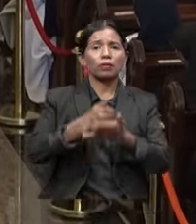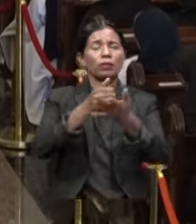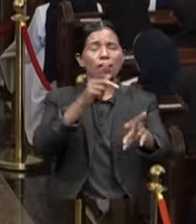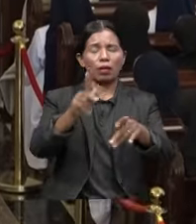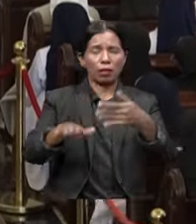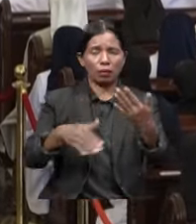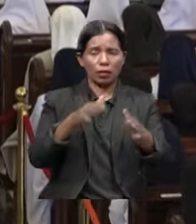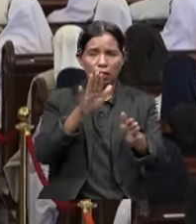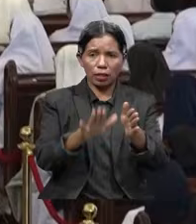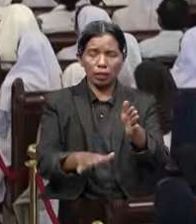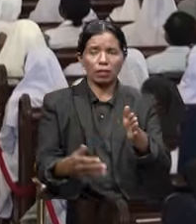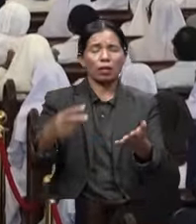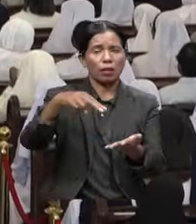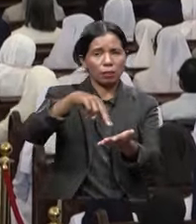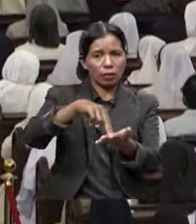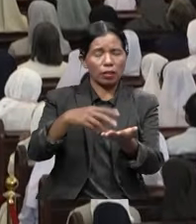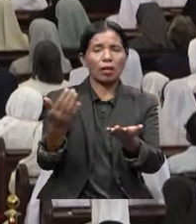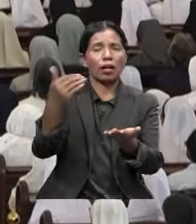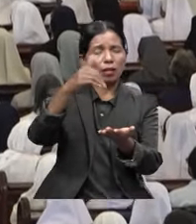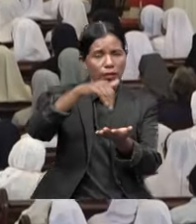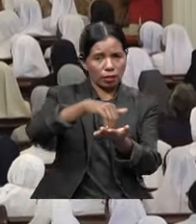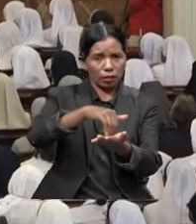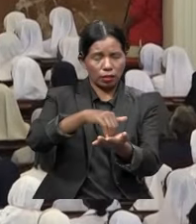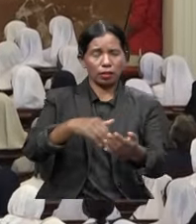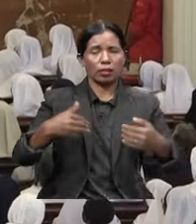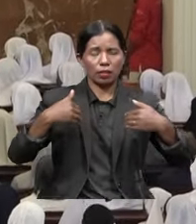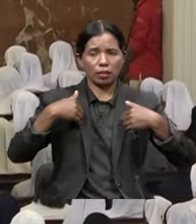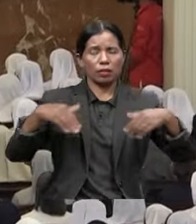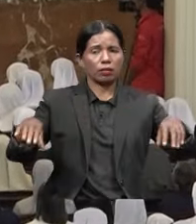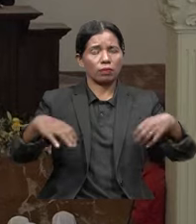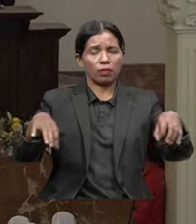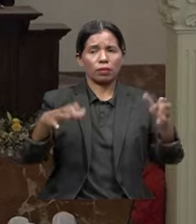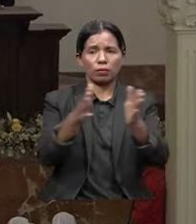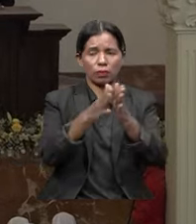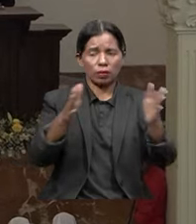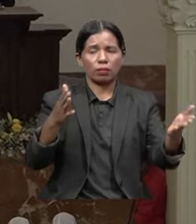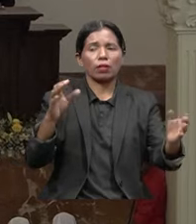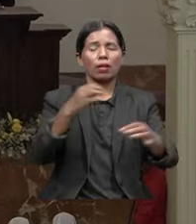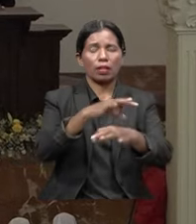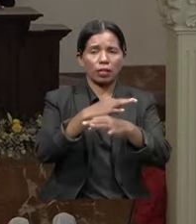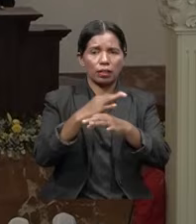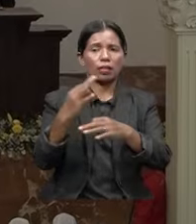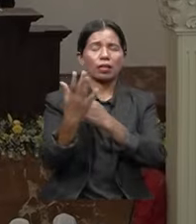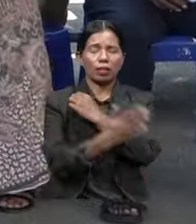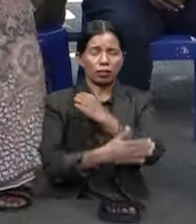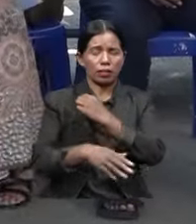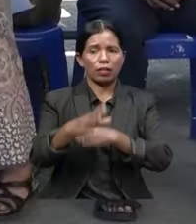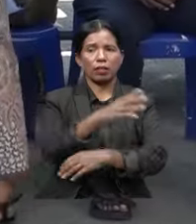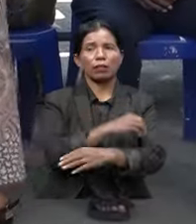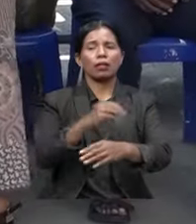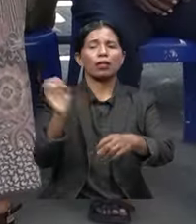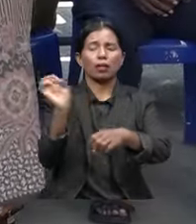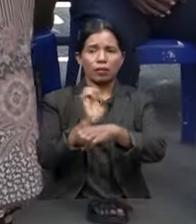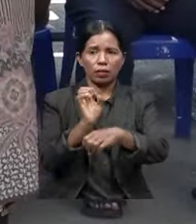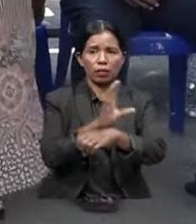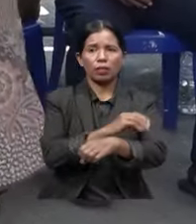hamrik filafali. No hamoso serviço bot. A tu hadia nação nia destino econômico